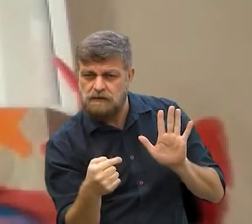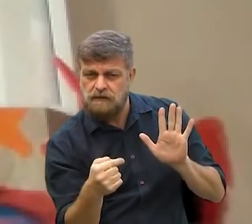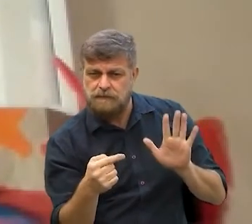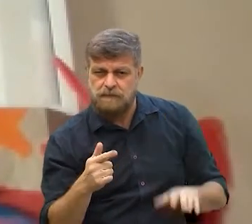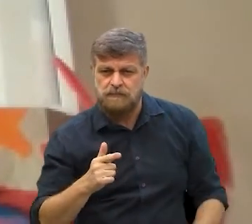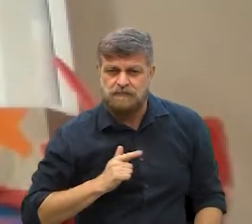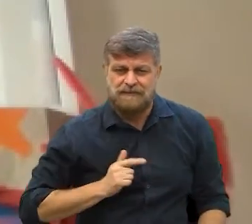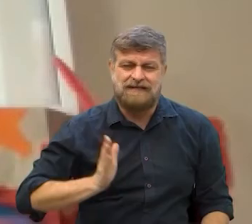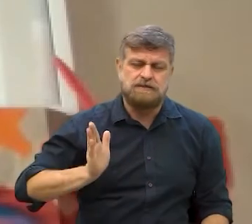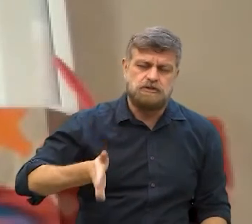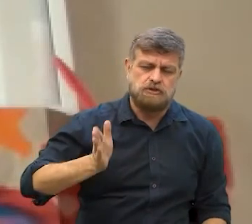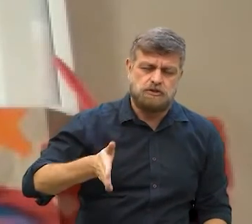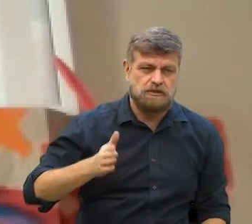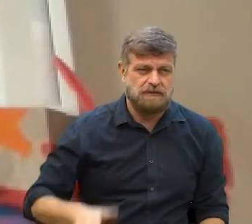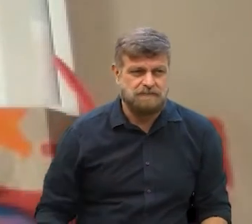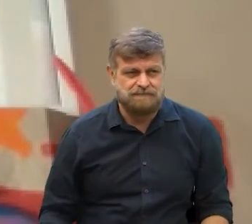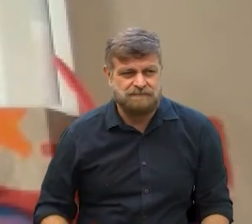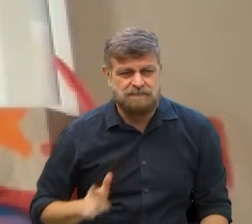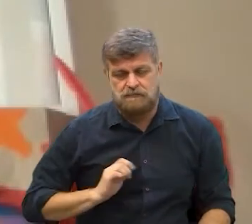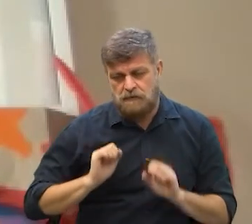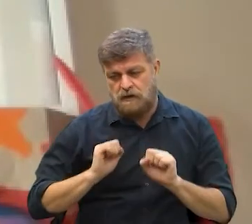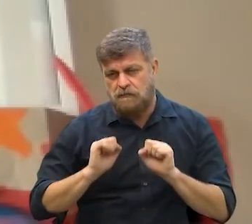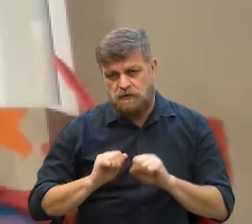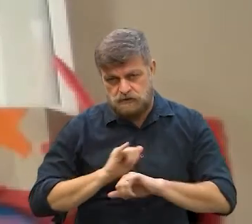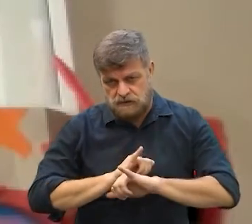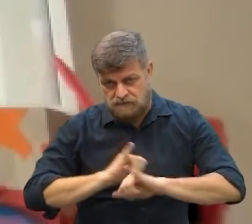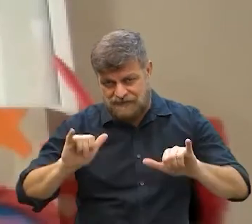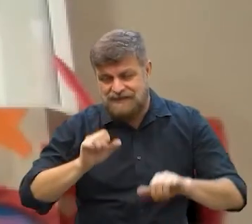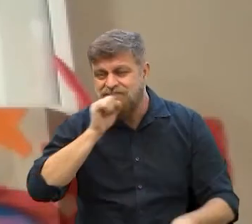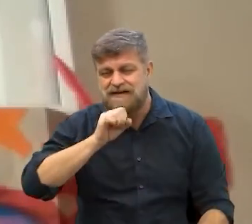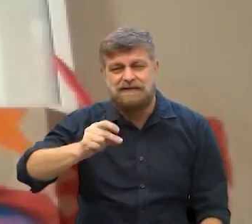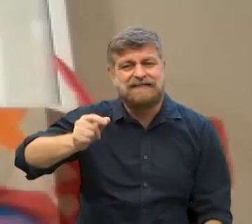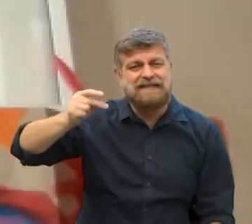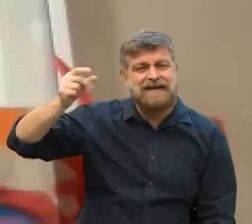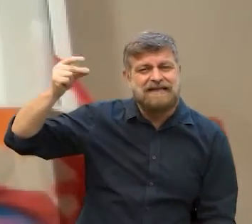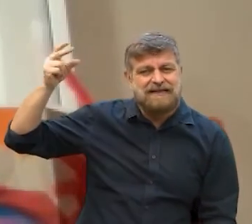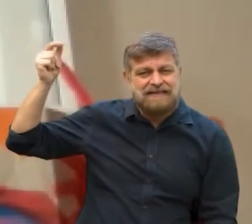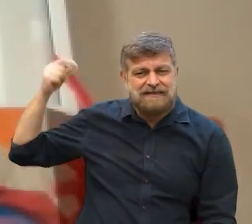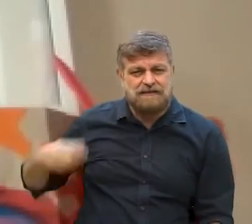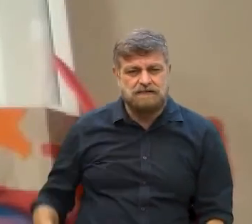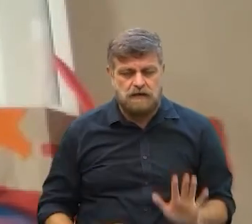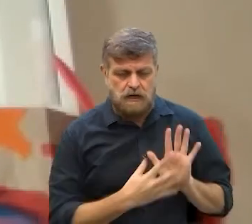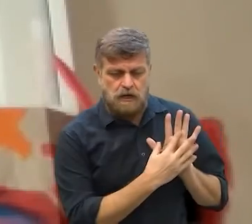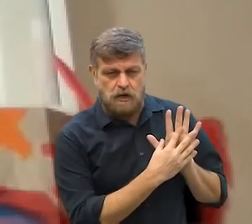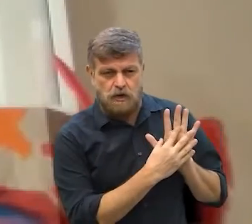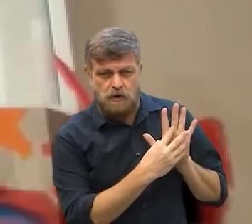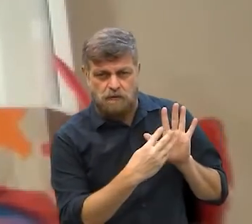que é um modelo já... que se pode considerar como antigo, um modelo do